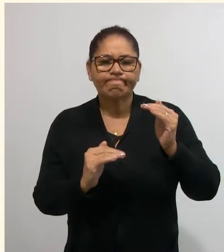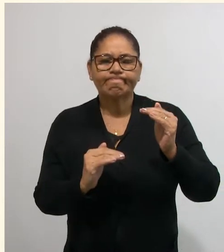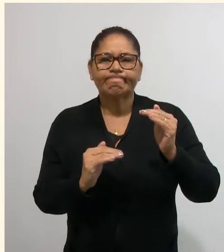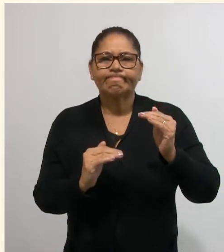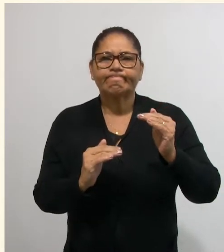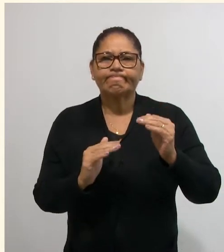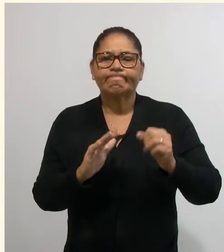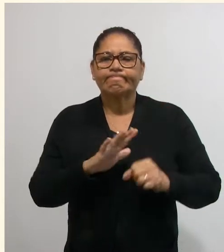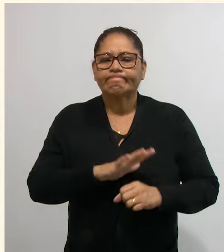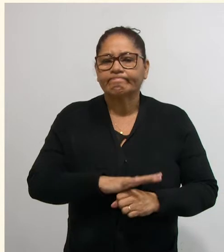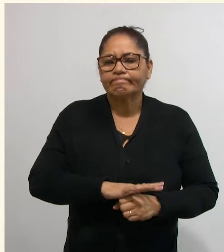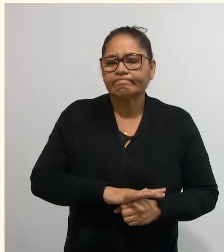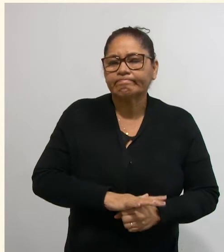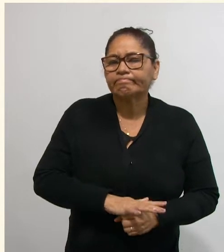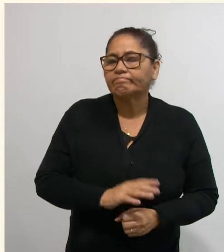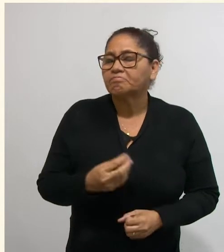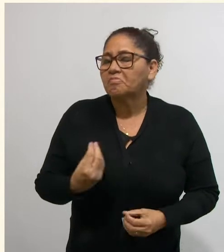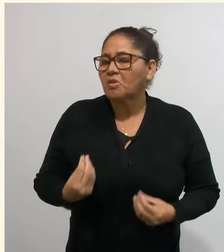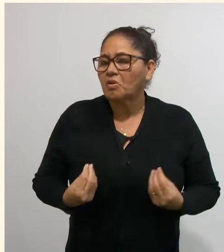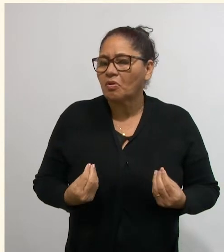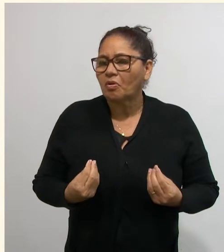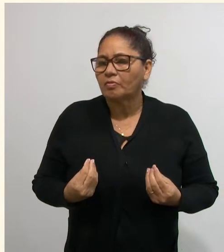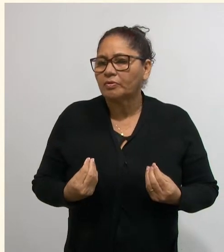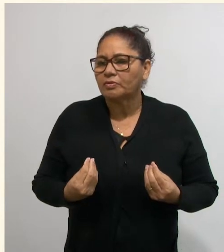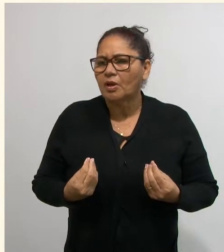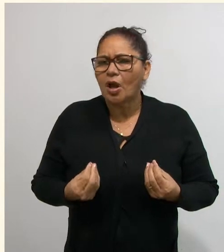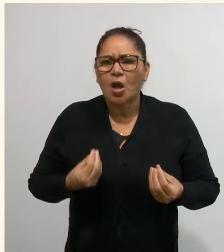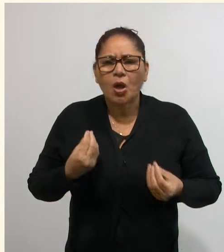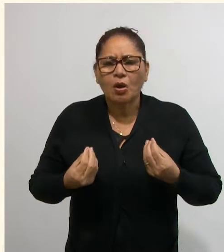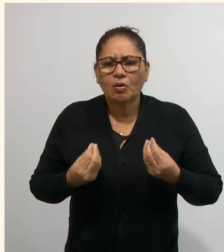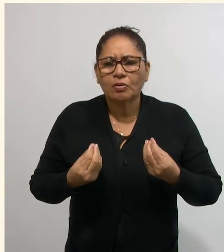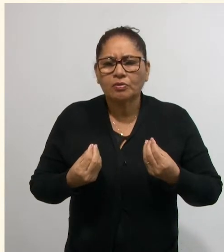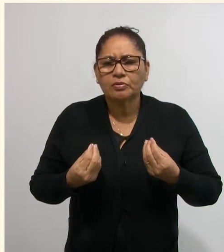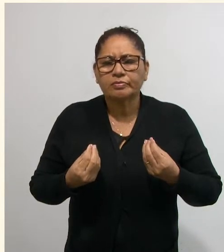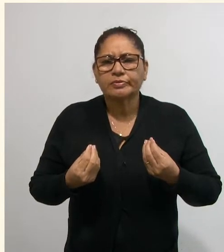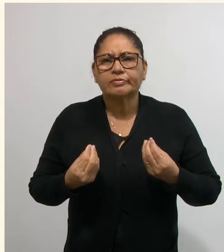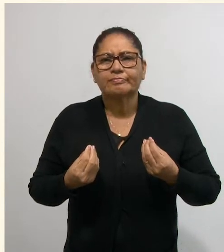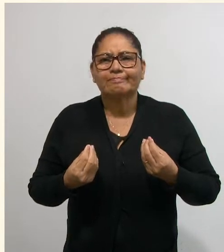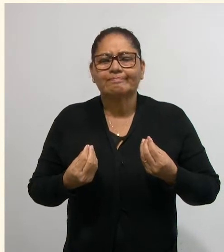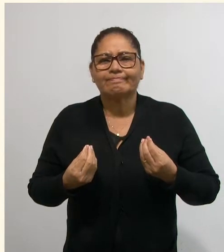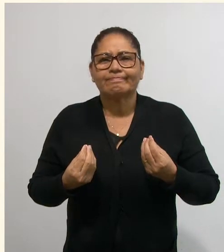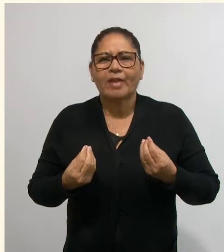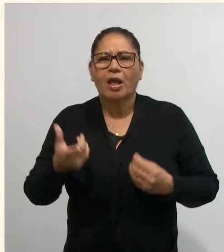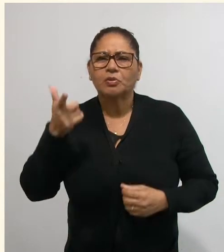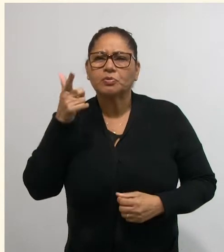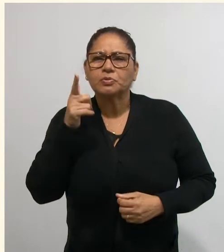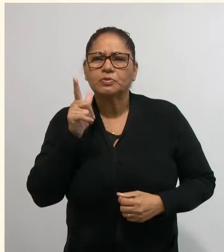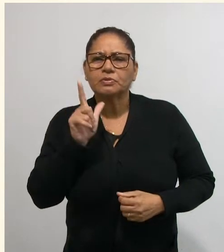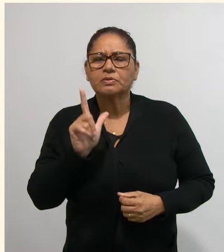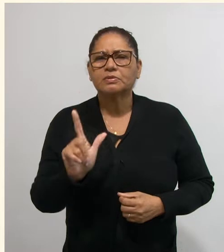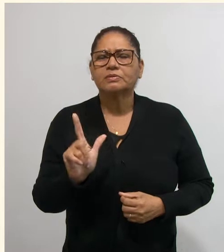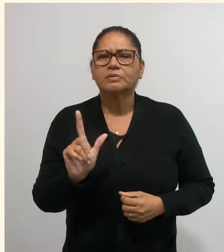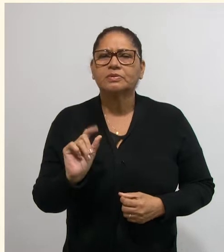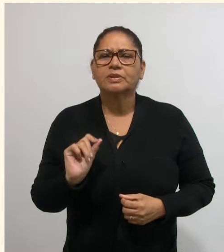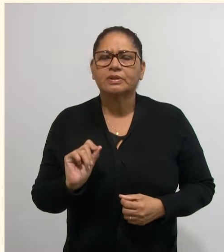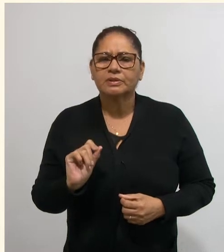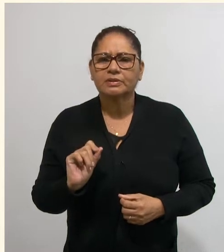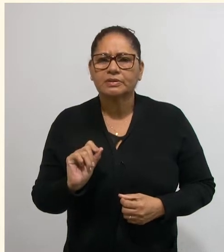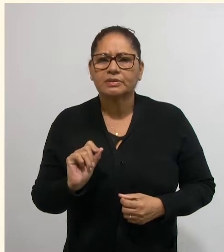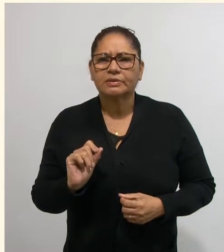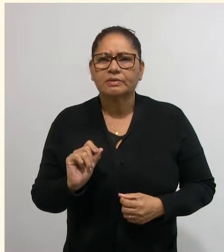opressões. O desafio é como que nós vamos superar